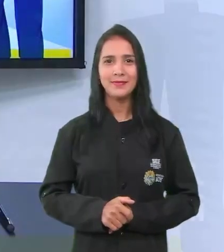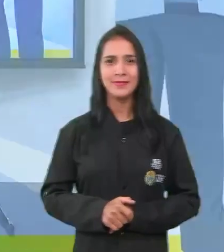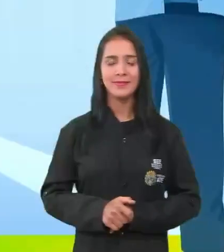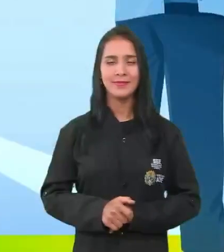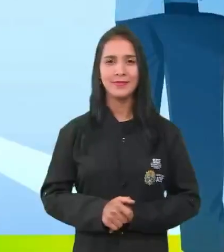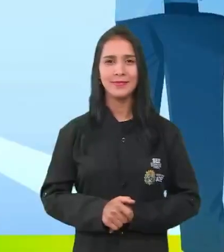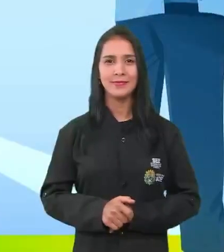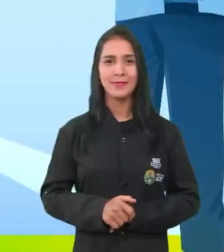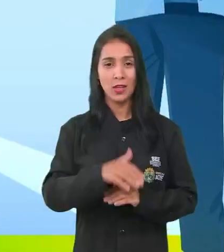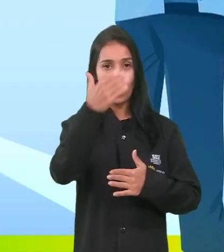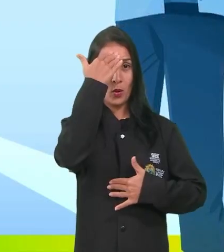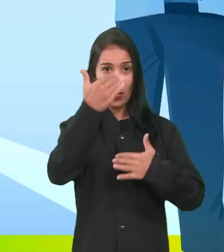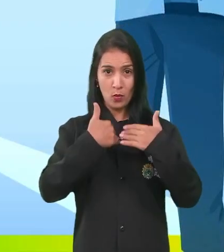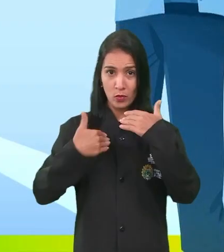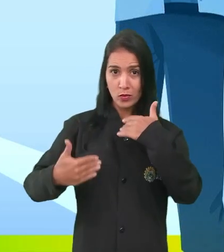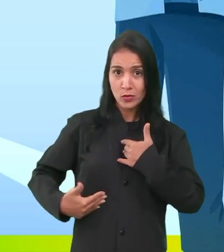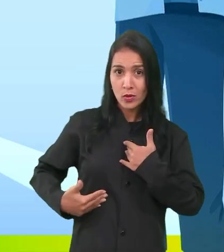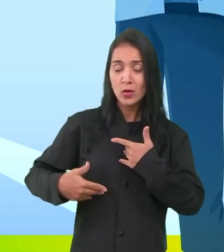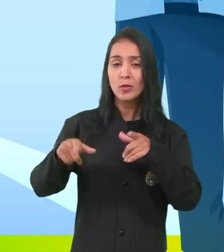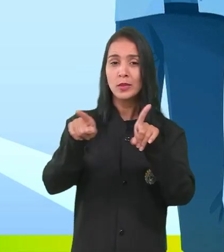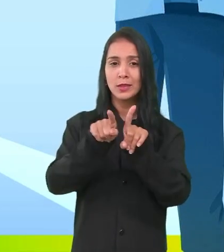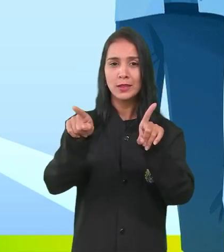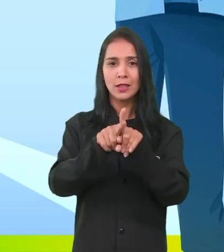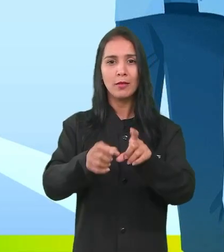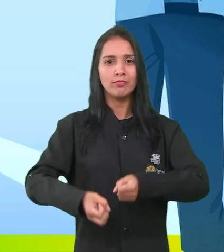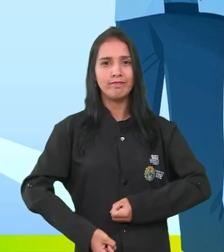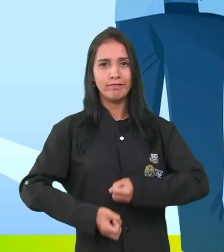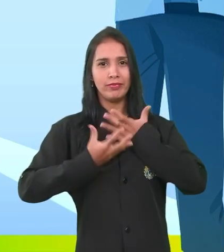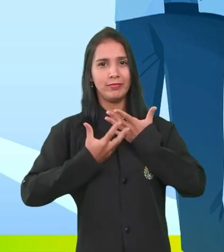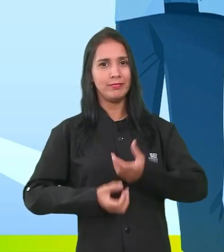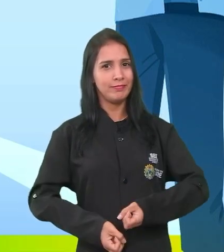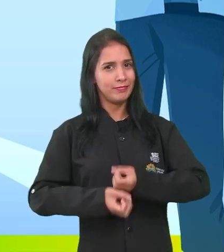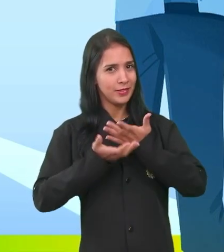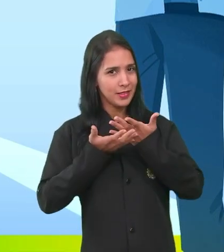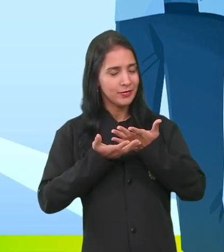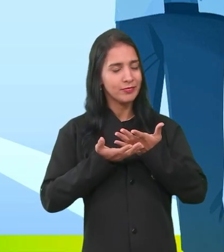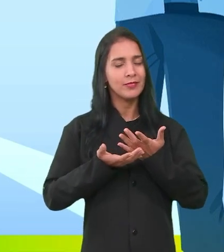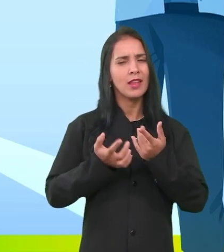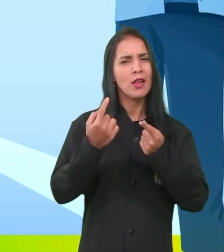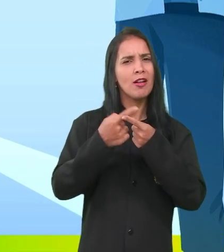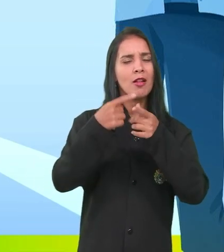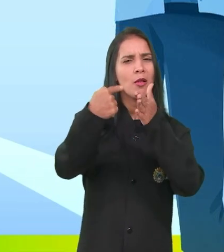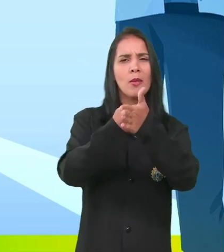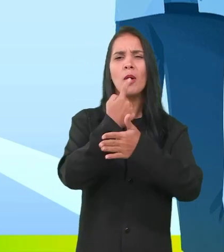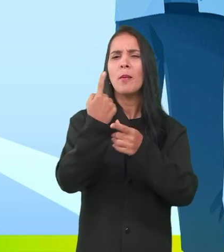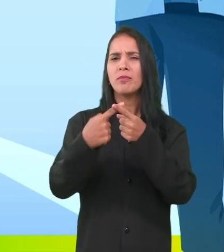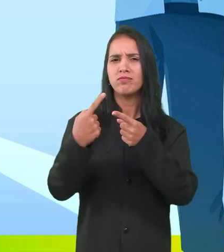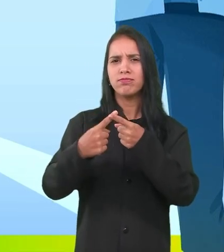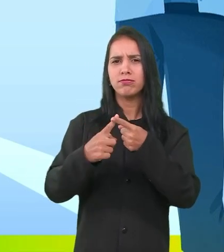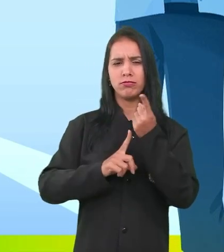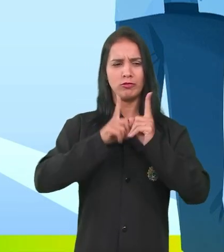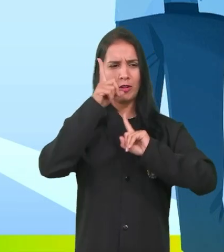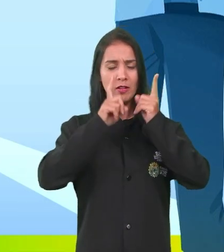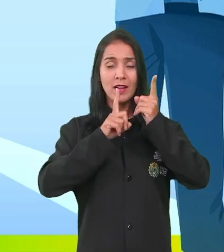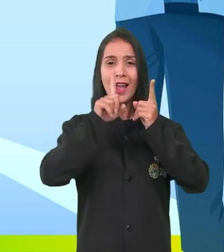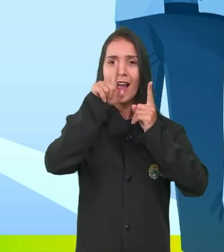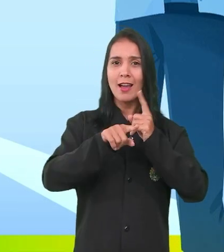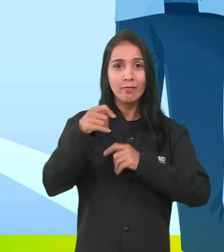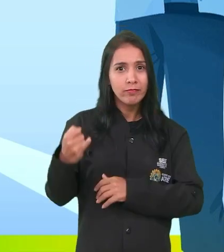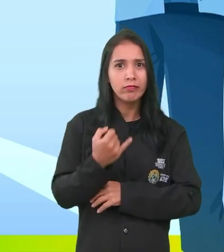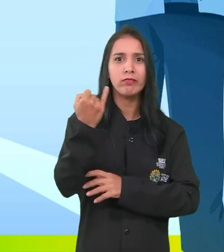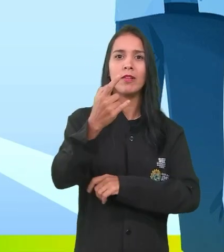O corpo fala. Por quê? Porque a expressão corporal é crucial para decodificar